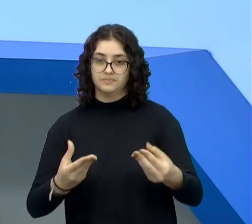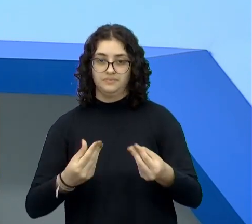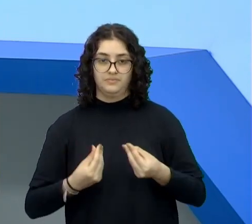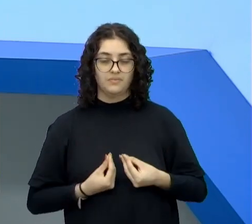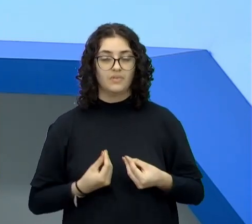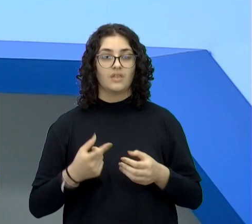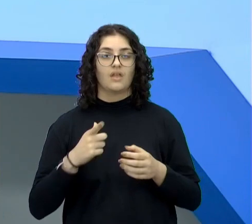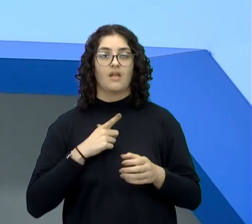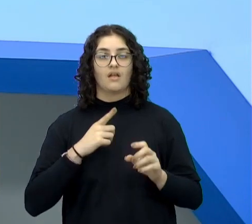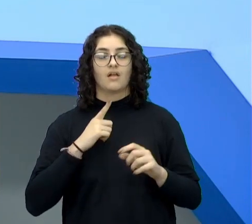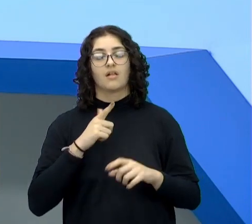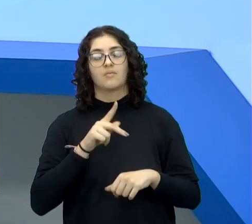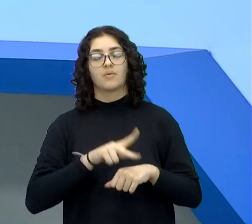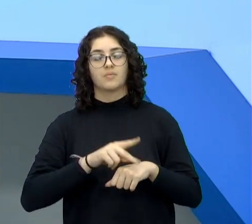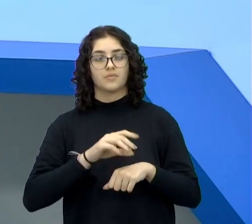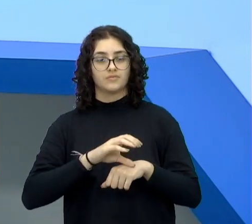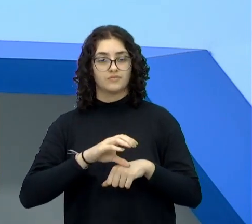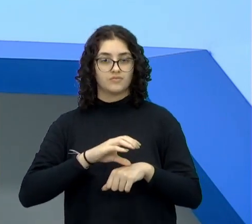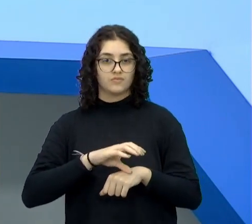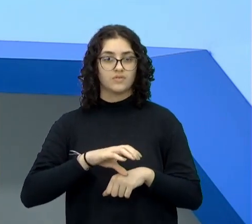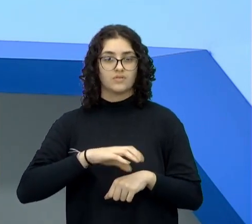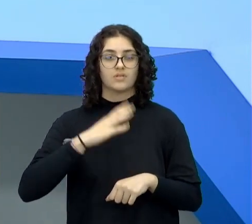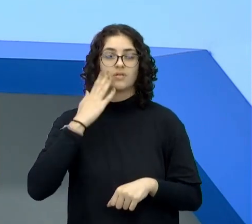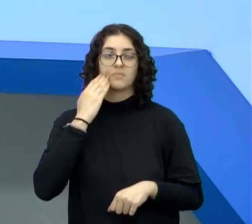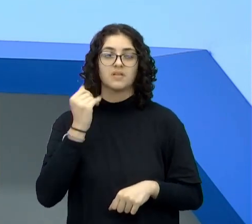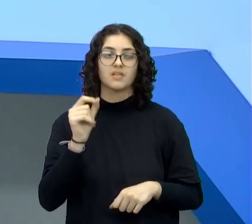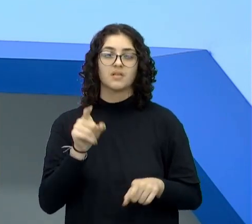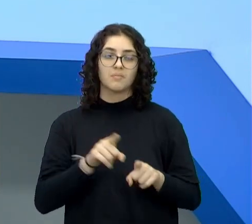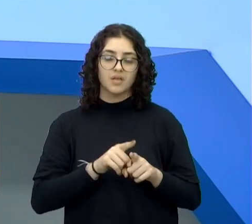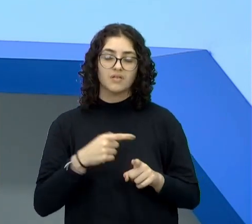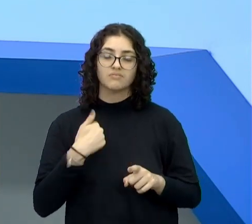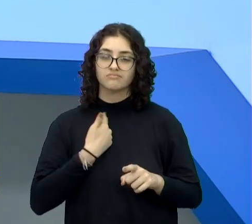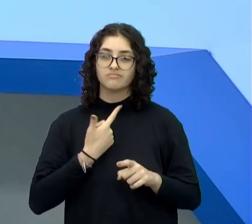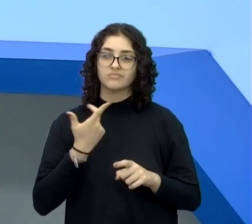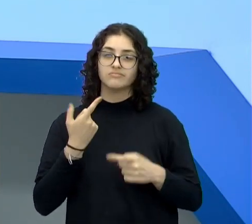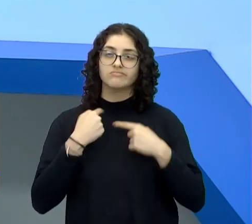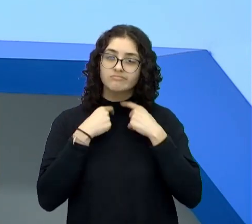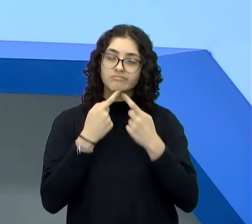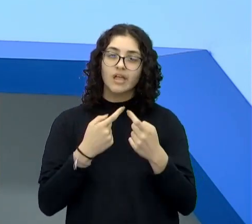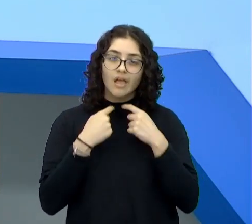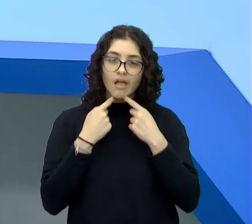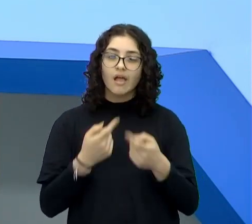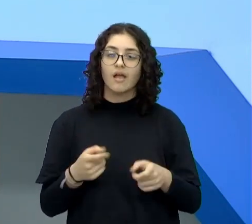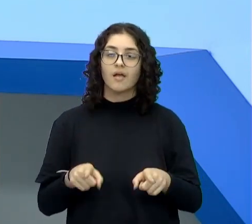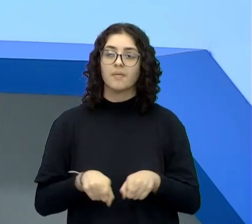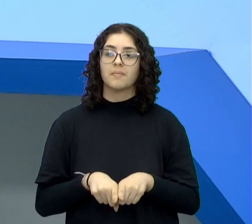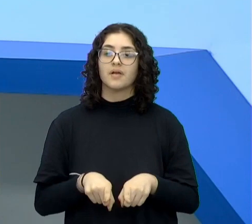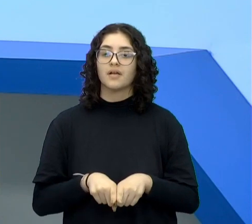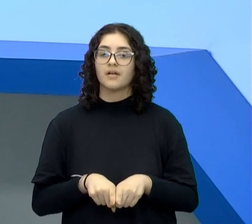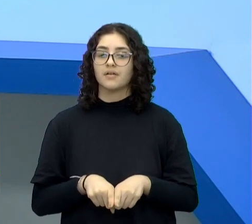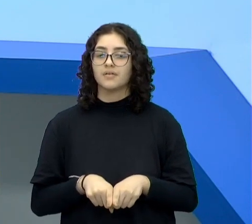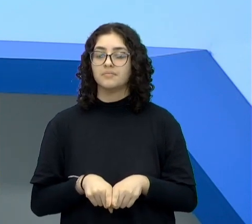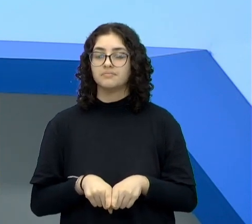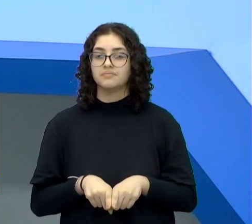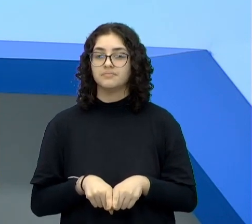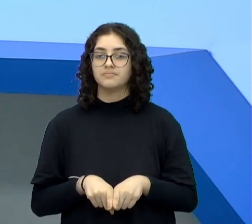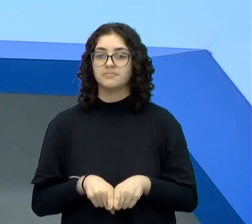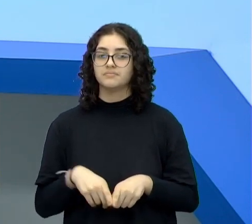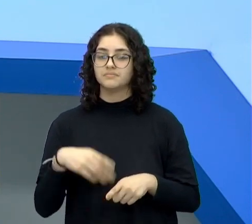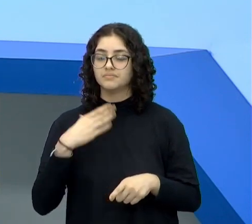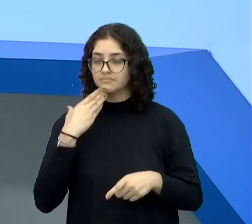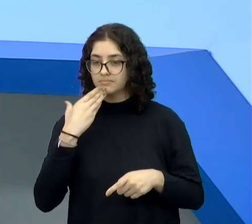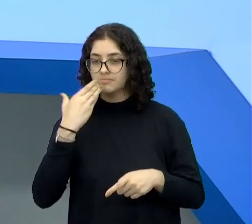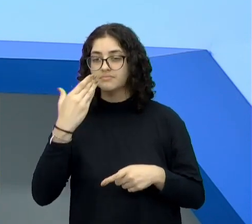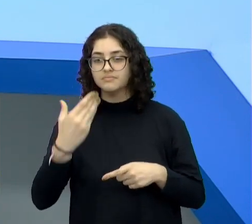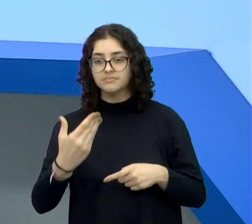lá escrito na Constituição. É necessário que a gente também vá atrás, reclame, né, e peça,